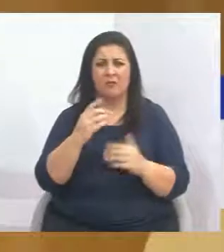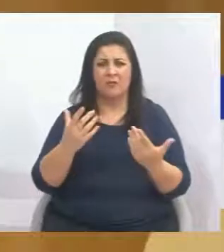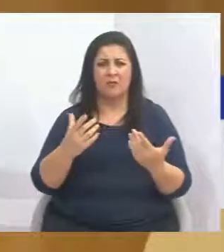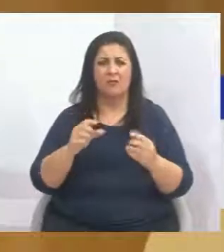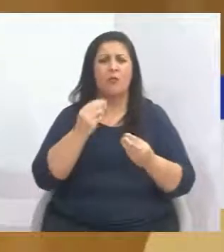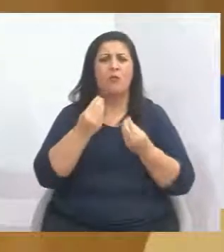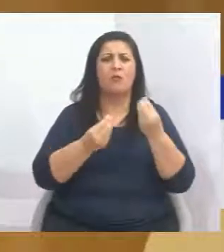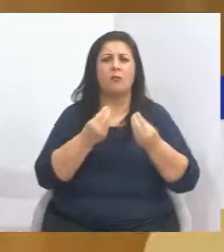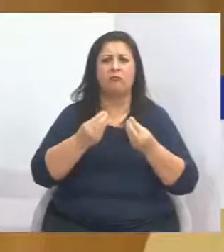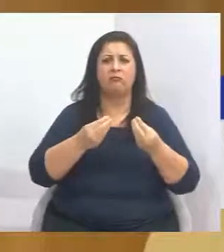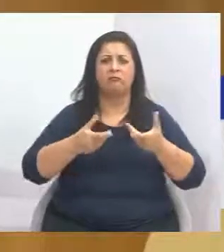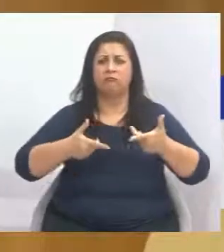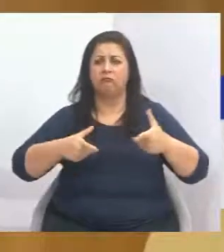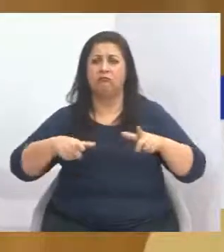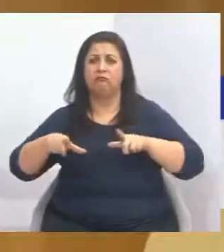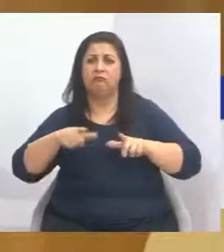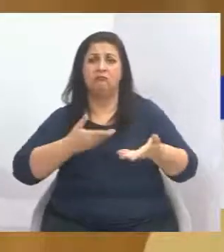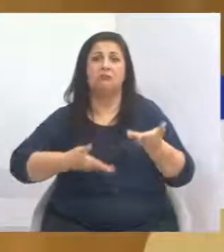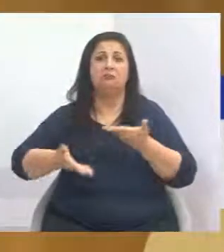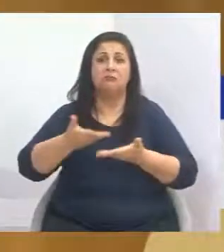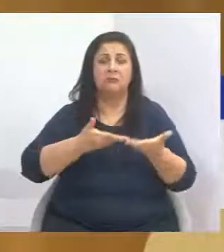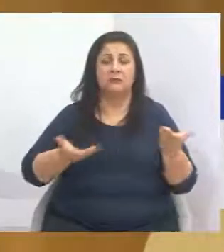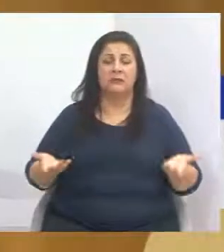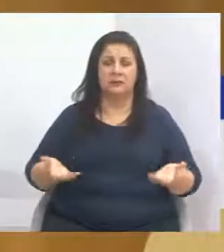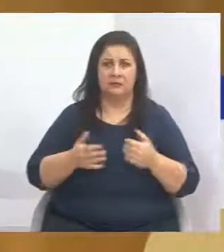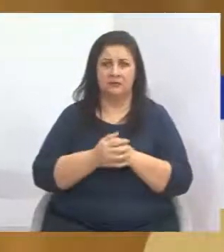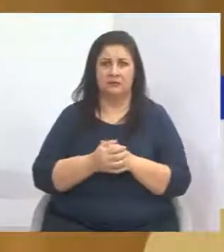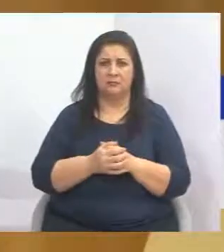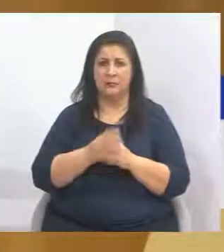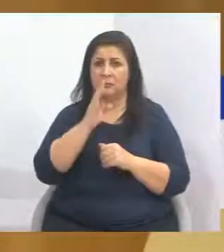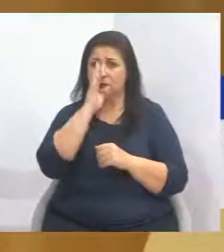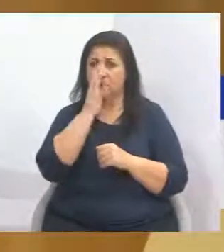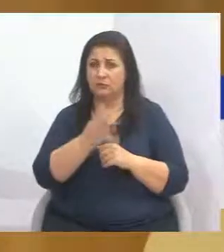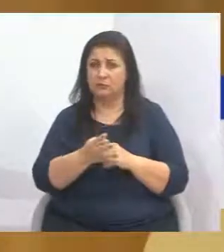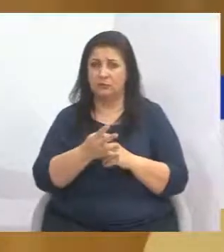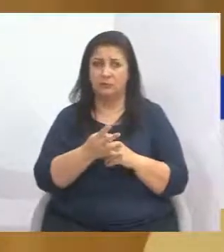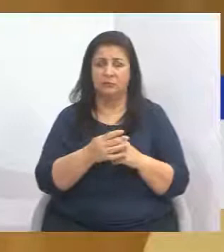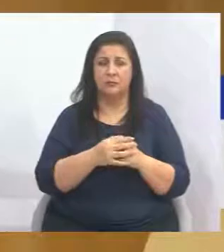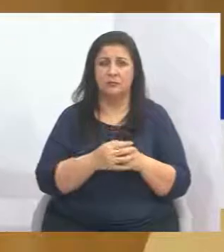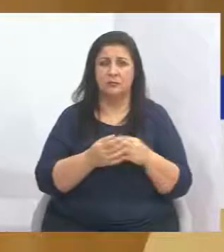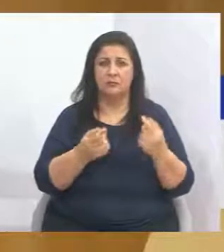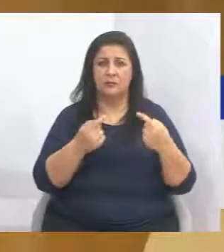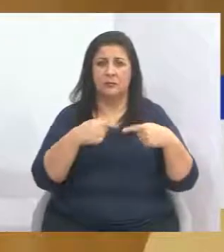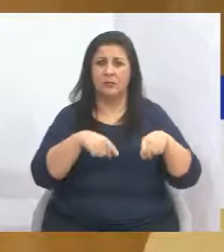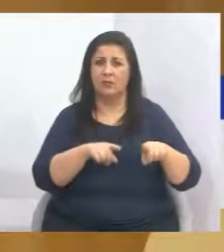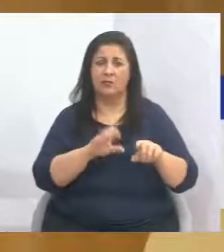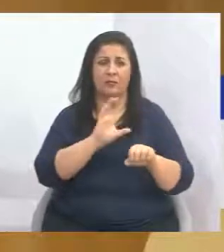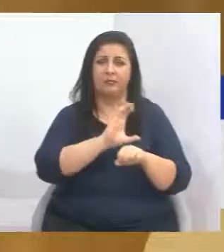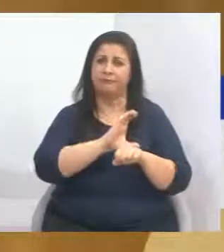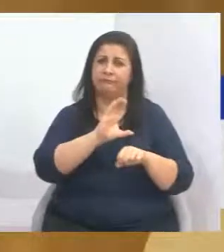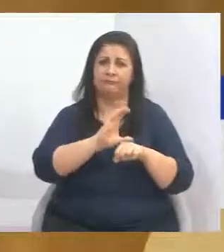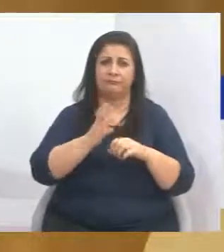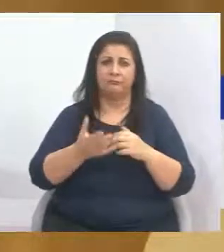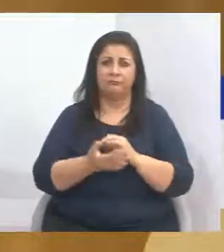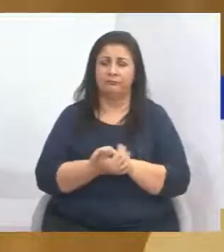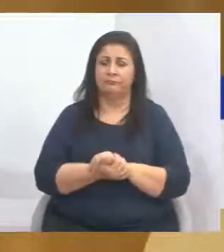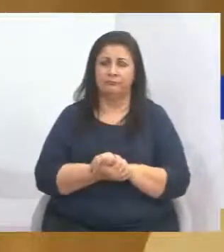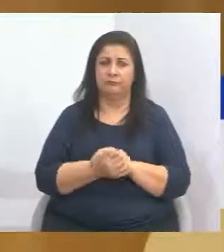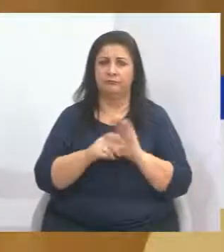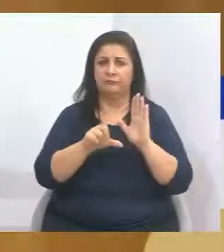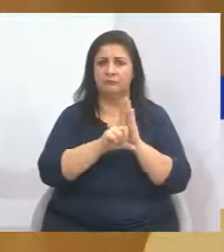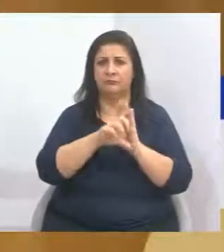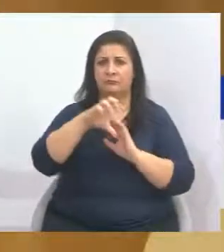direta e na parte conhecida. Julgado procedente o pedido para declarar a inconstitucionalidade formal da Lei